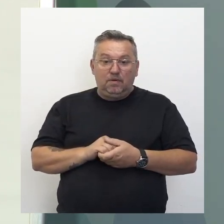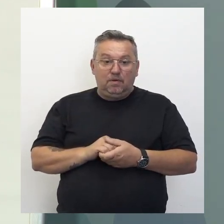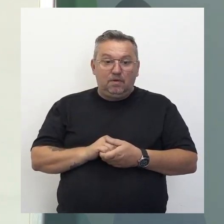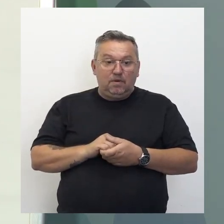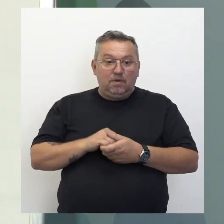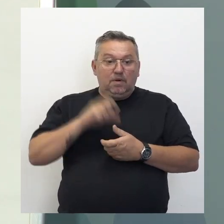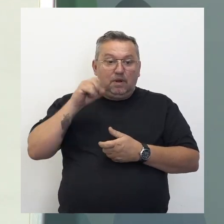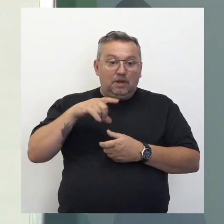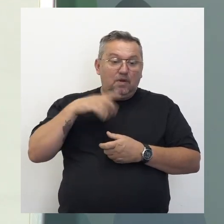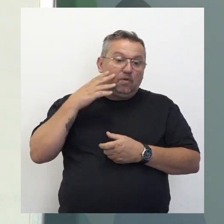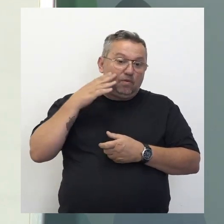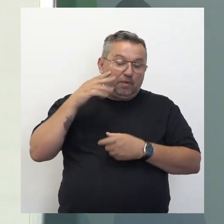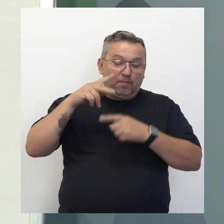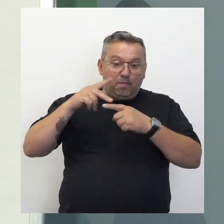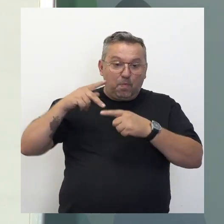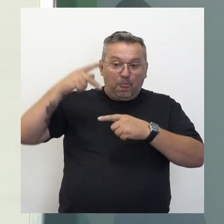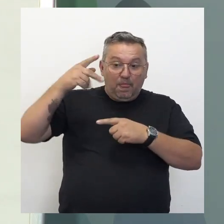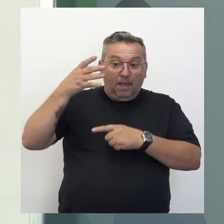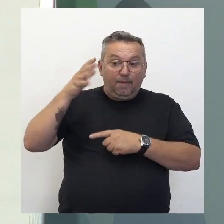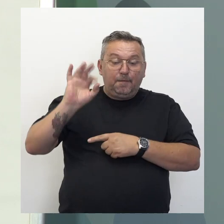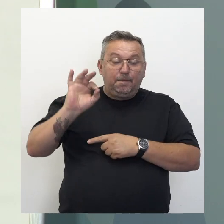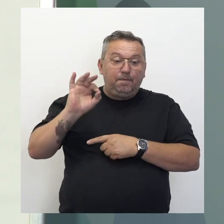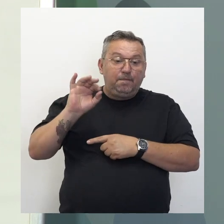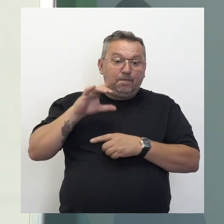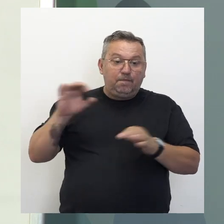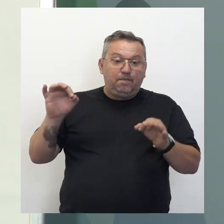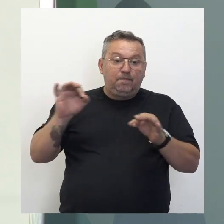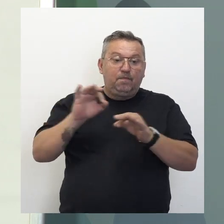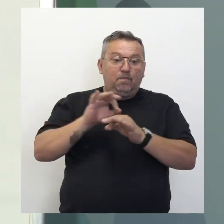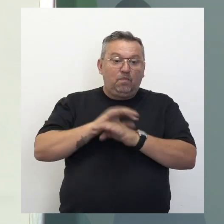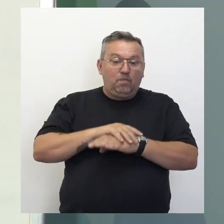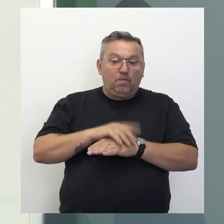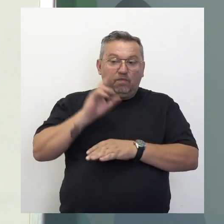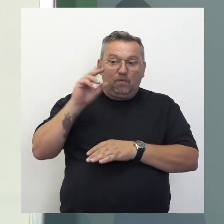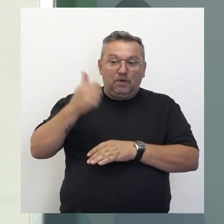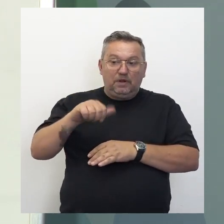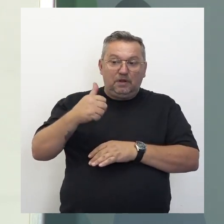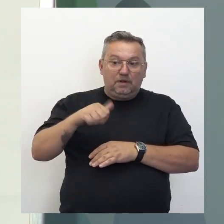se eu souber a potência de 10, eu já mato a questão. Mas vamos analisar ela, vai.